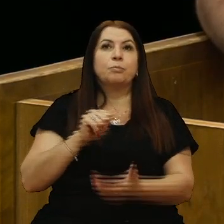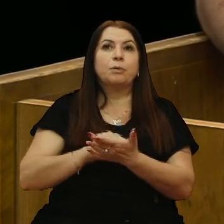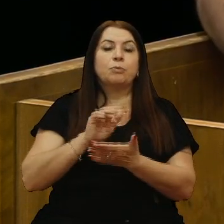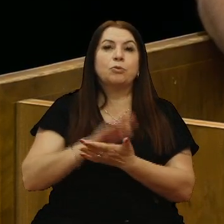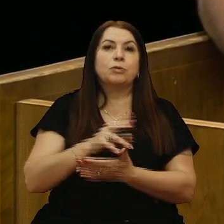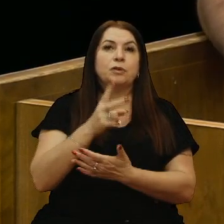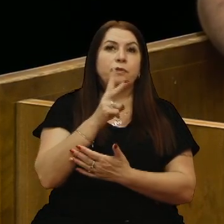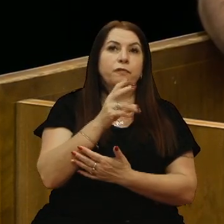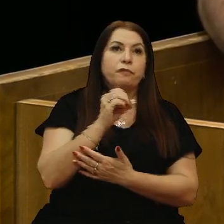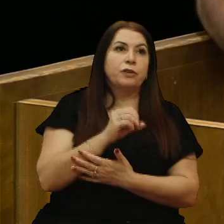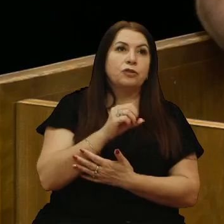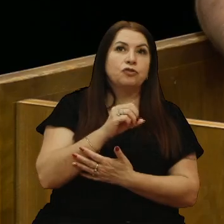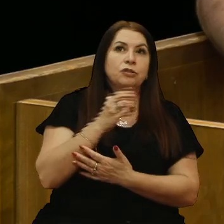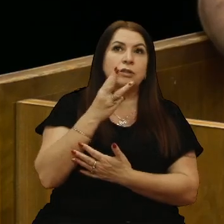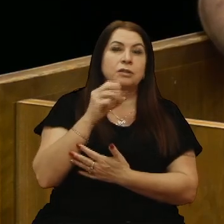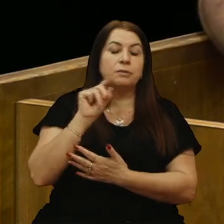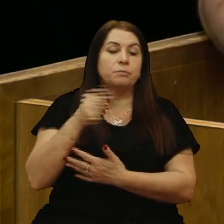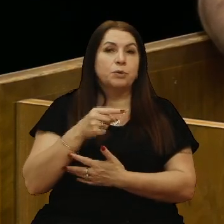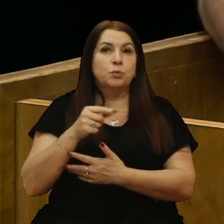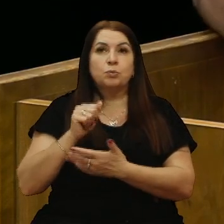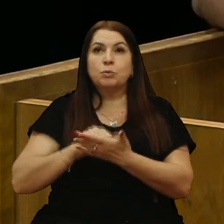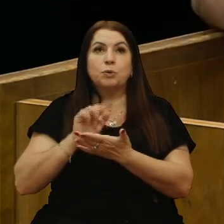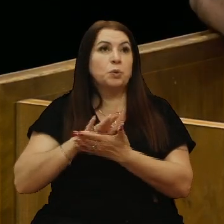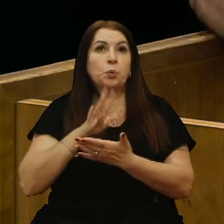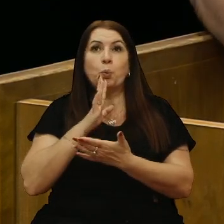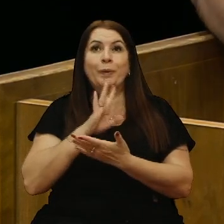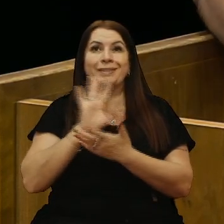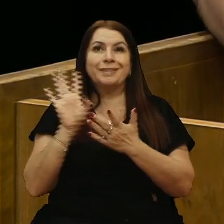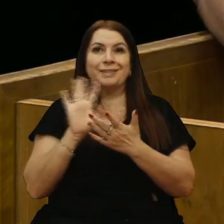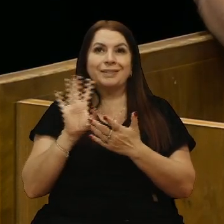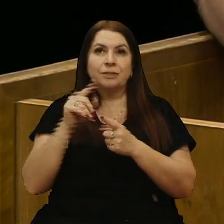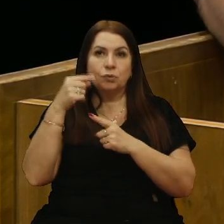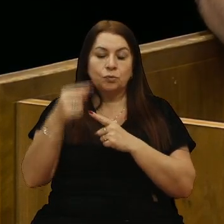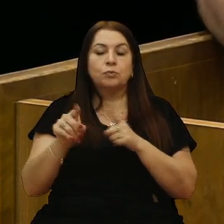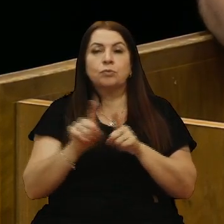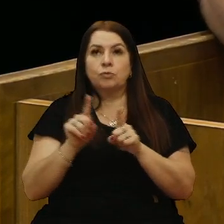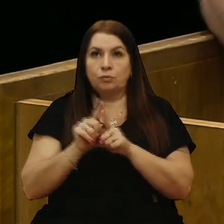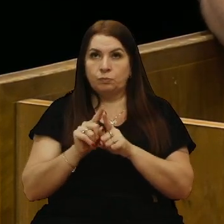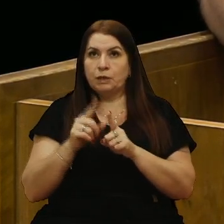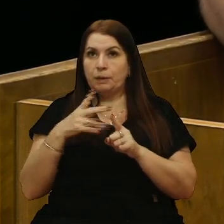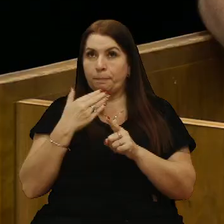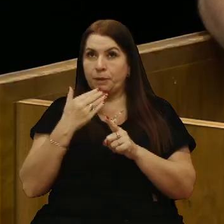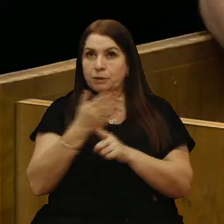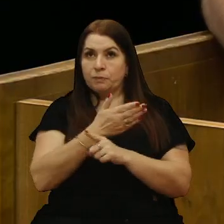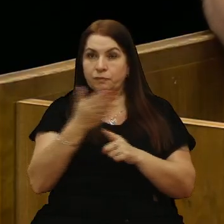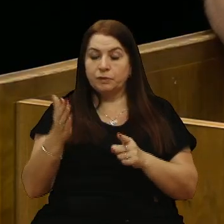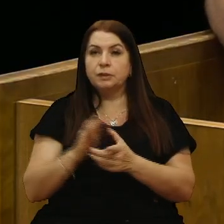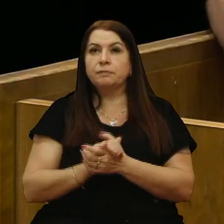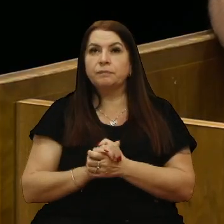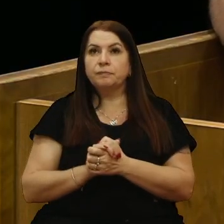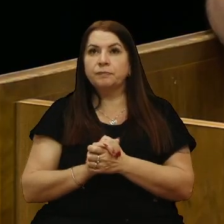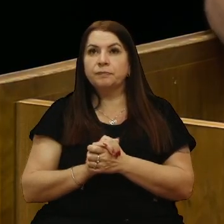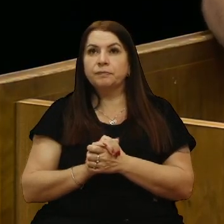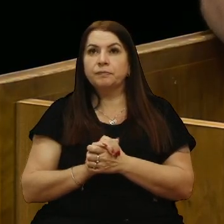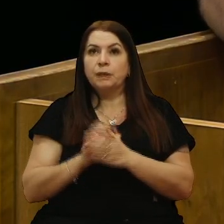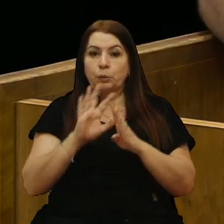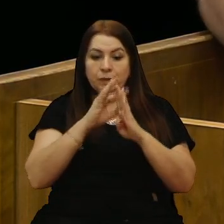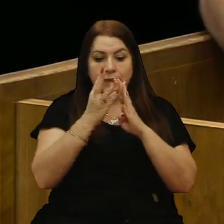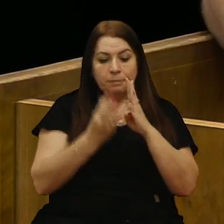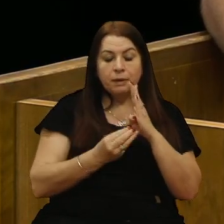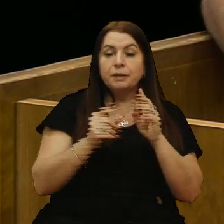mil por uma coisinha simples, daqui a pouco ele nem tinha conhecimento. E agora o próximo passo que eu peço a vocês, ao SAMAI,